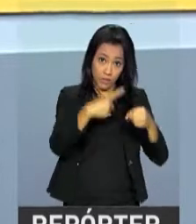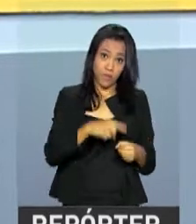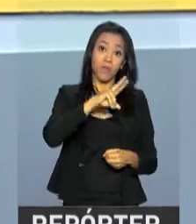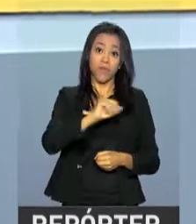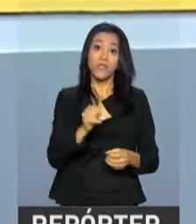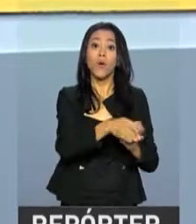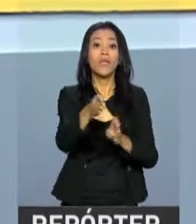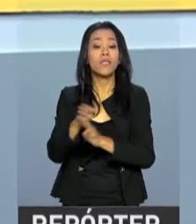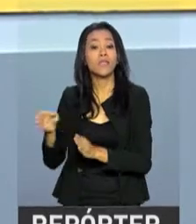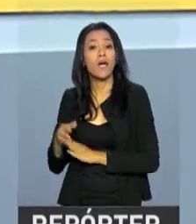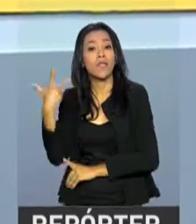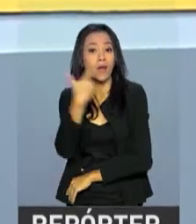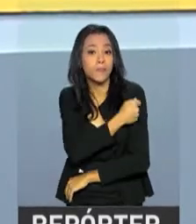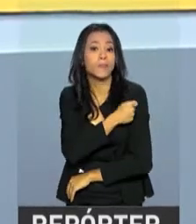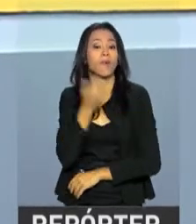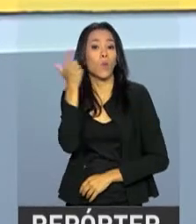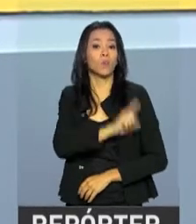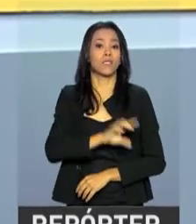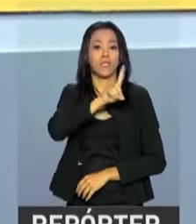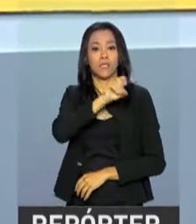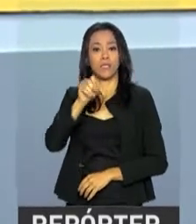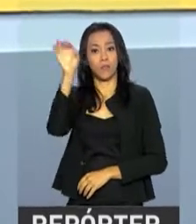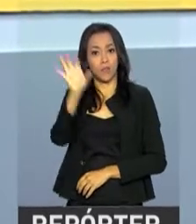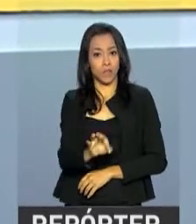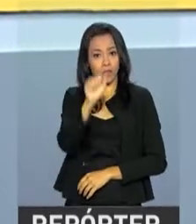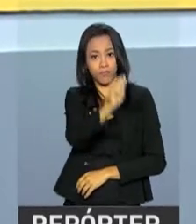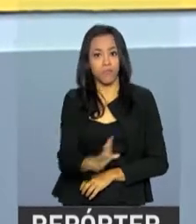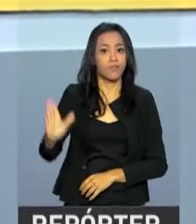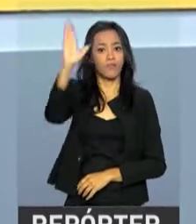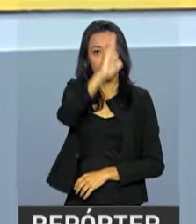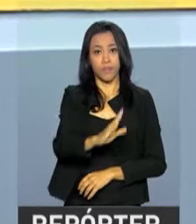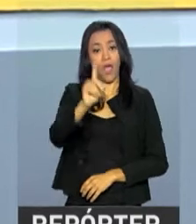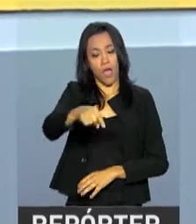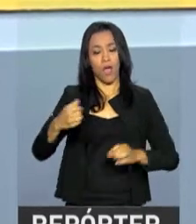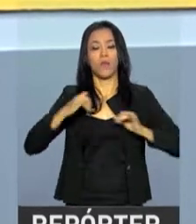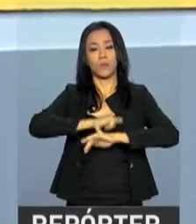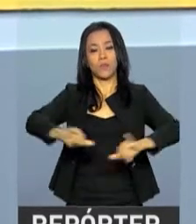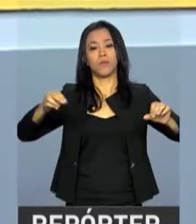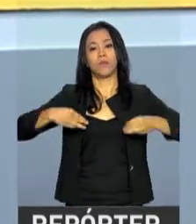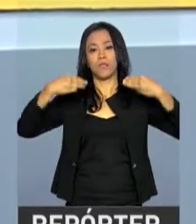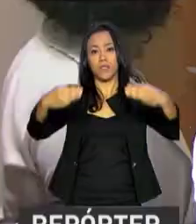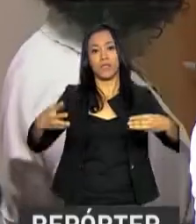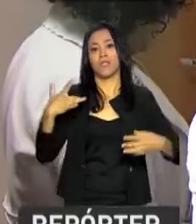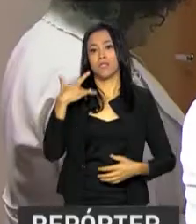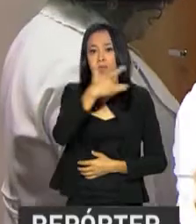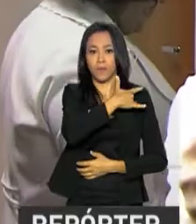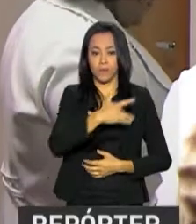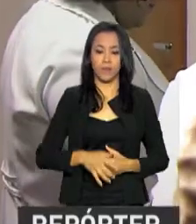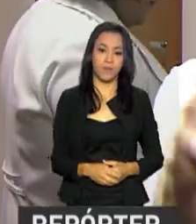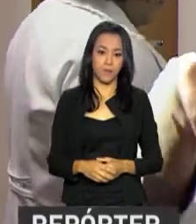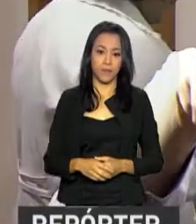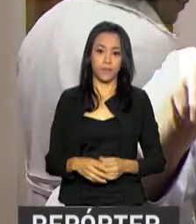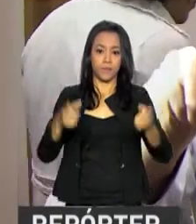vacina atingindo 100% do território nacional o anúncio foi feito pelo ministério da saúde a